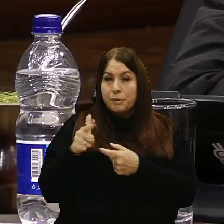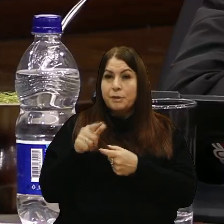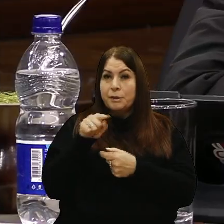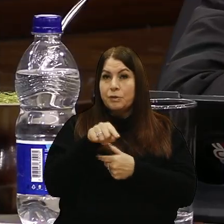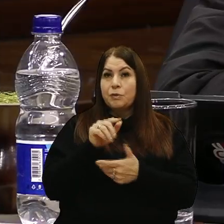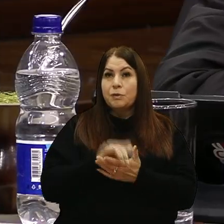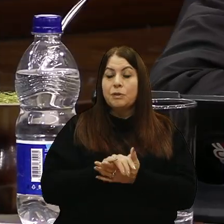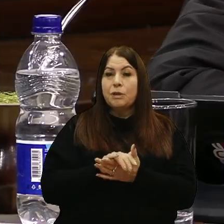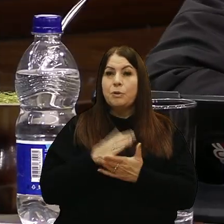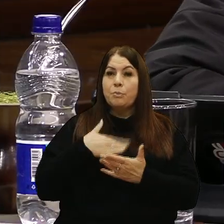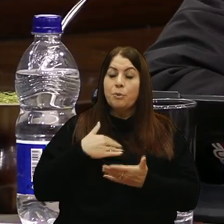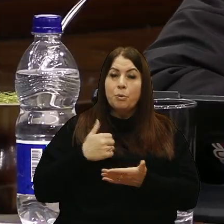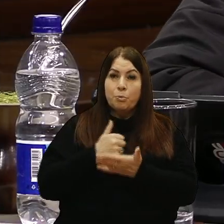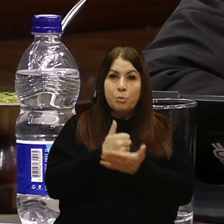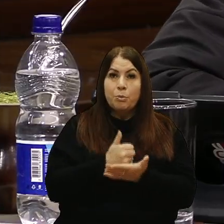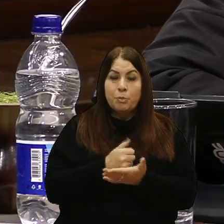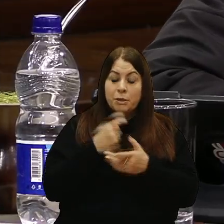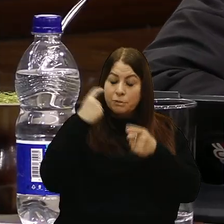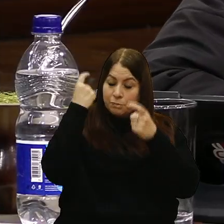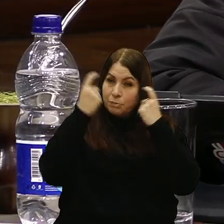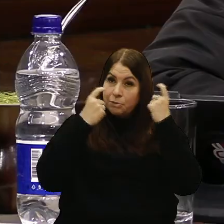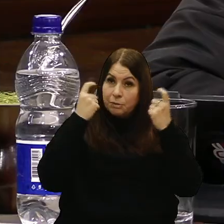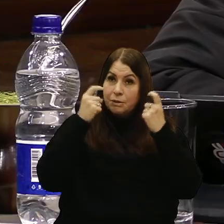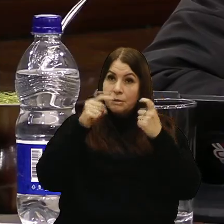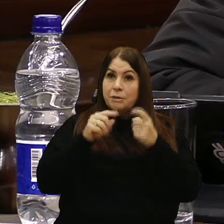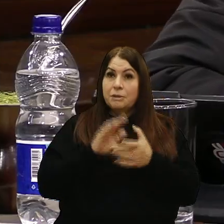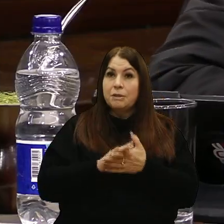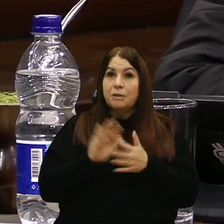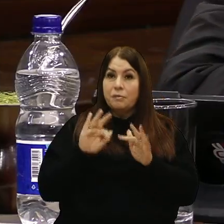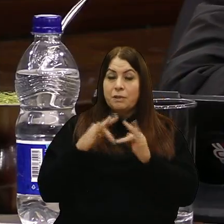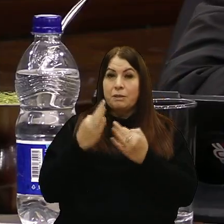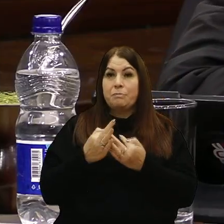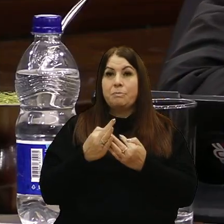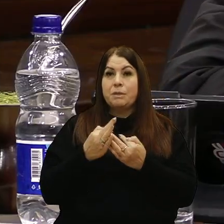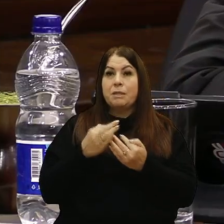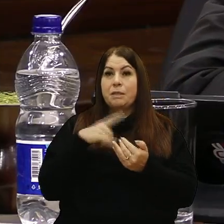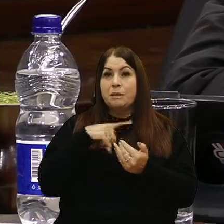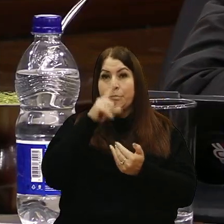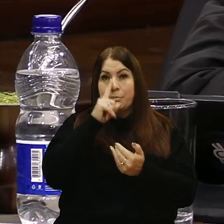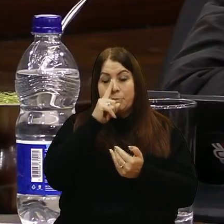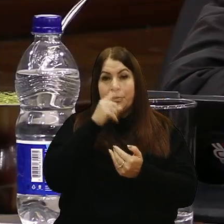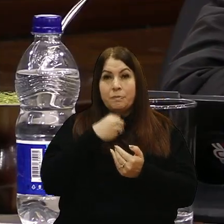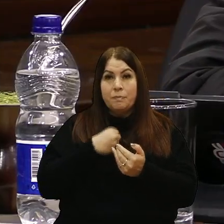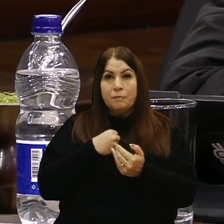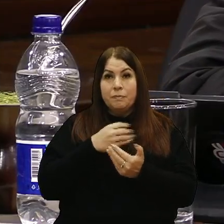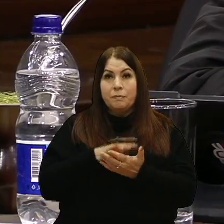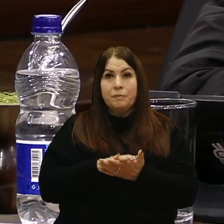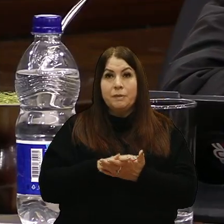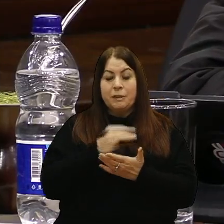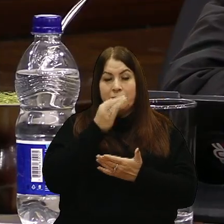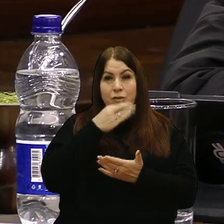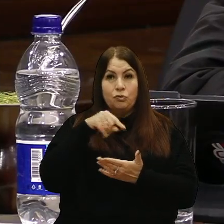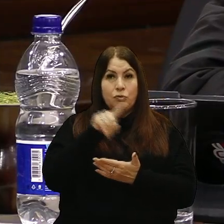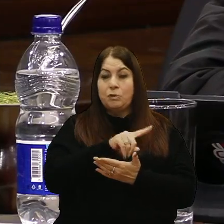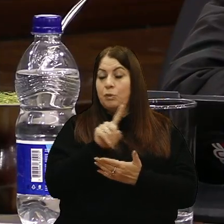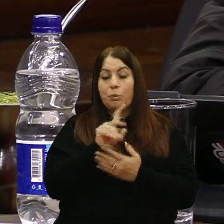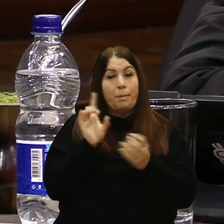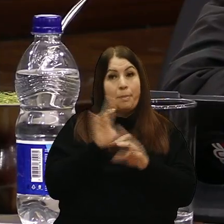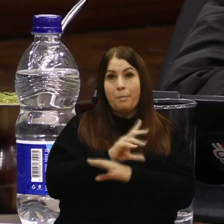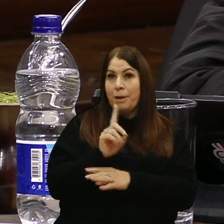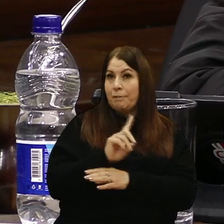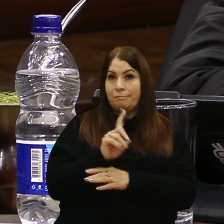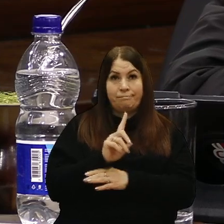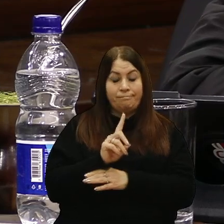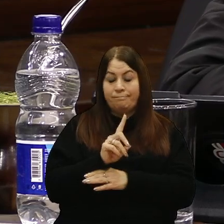aqui o meu apoio e a nossa preocupação com essas famílias que estão correndo risco de vida. E Caxias do Sul não está preparada,